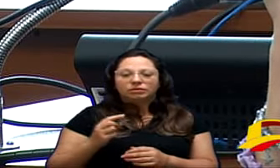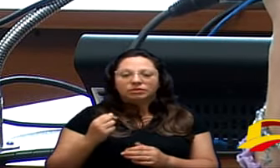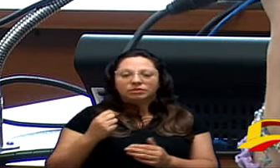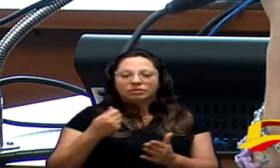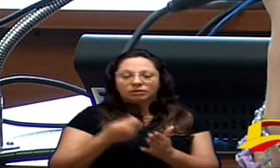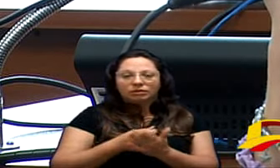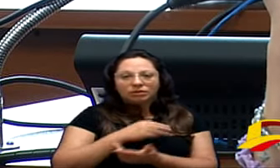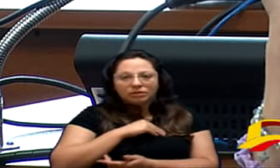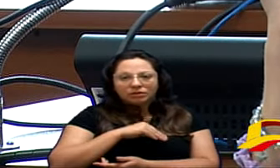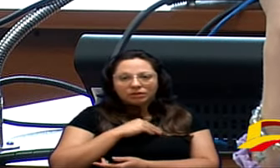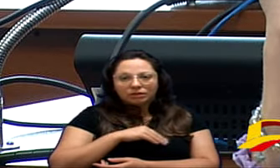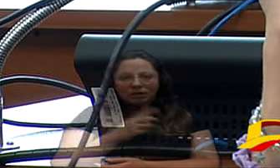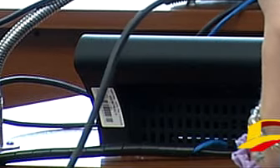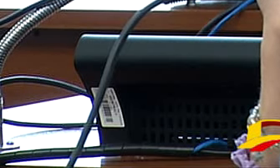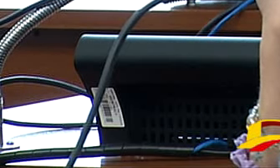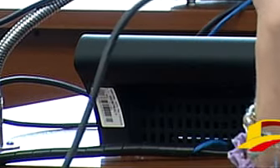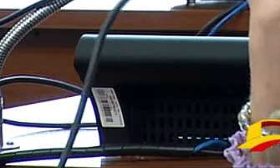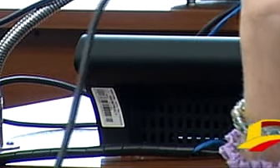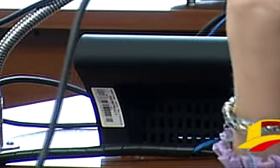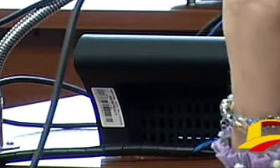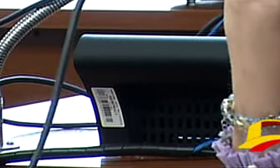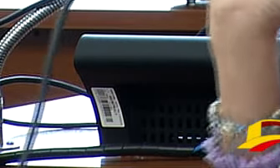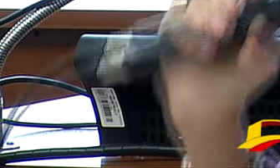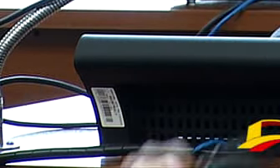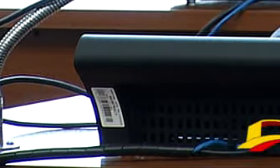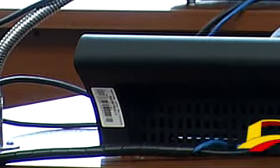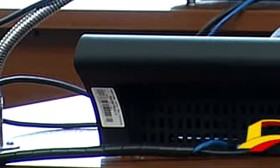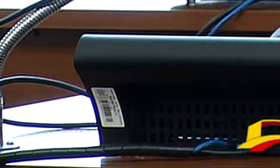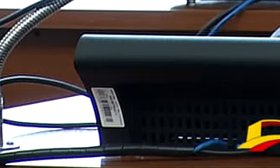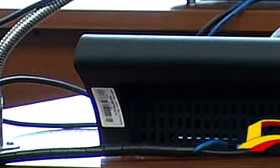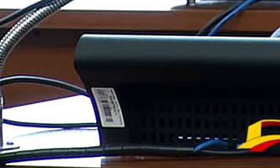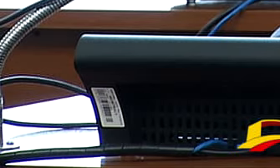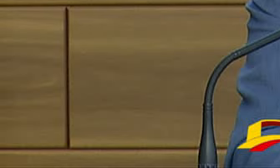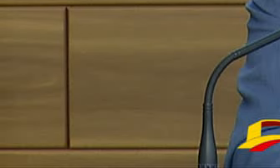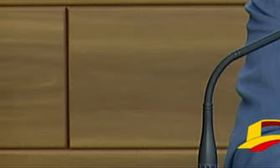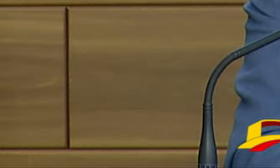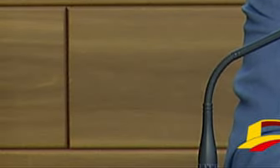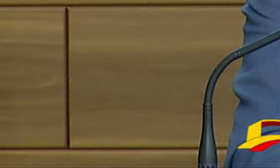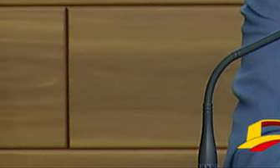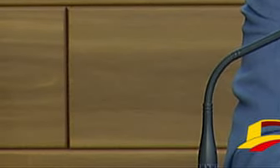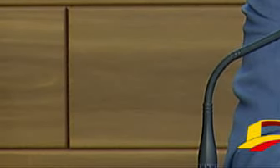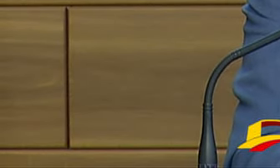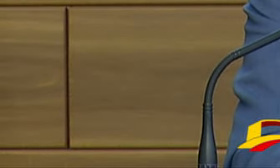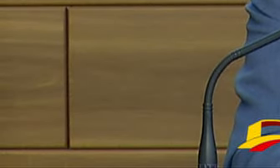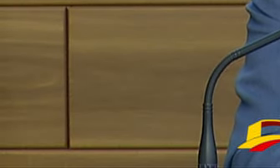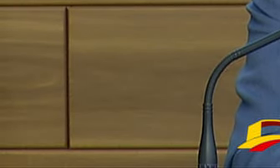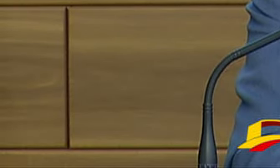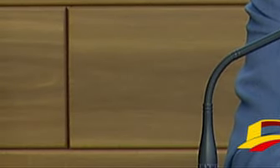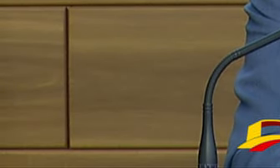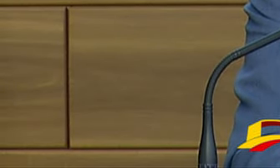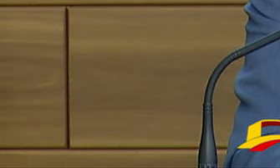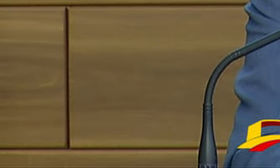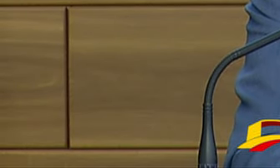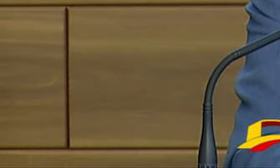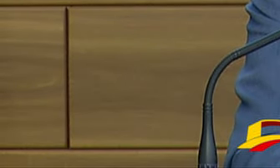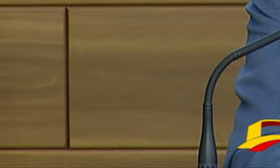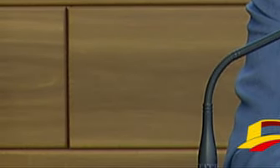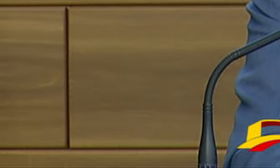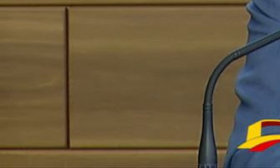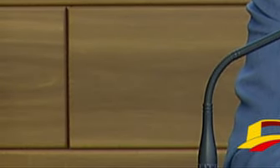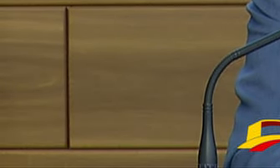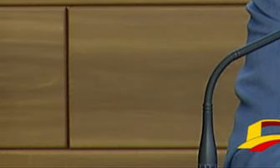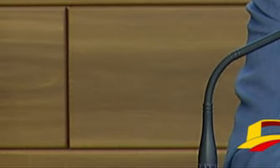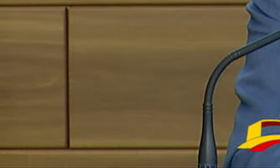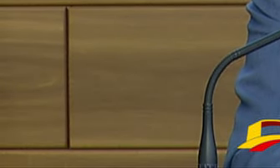pelo serviço trabalhado perfeito primeiro Parabéns Vereador pela sua eleição vereadora Iara também acabei não cumprimentando a